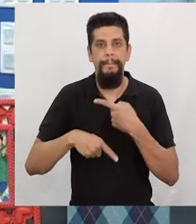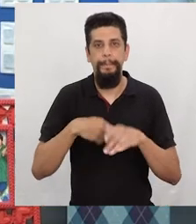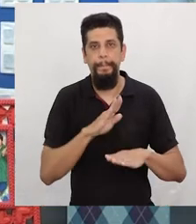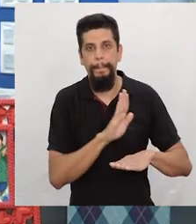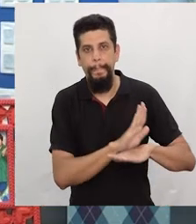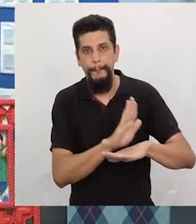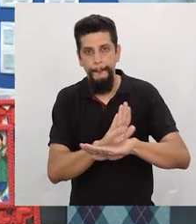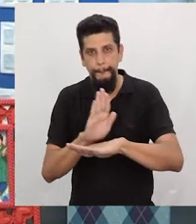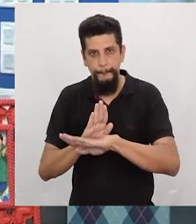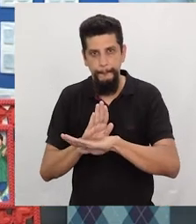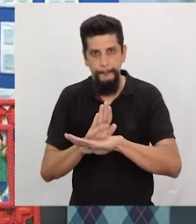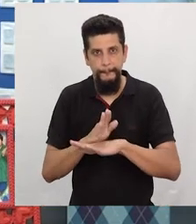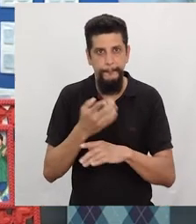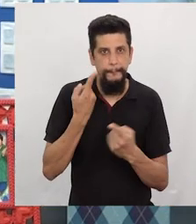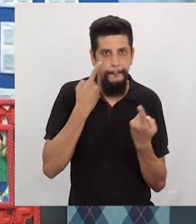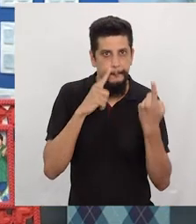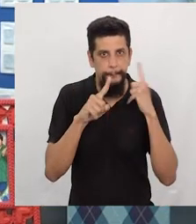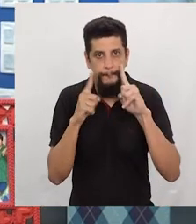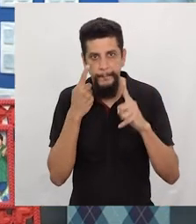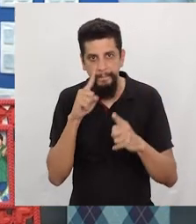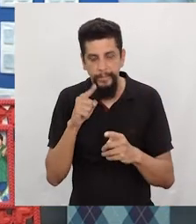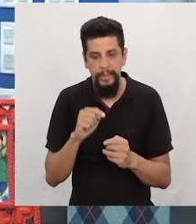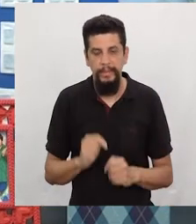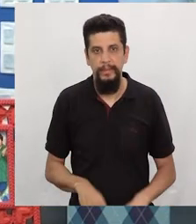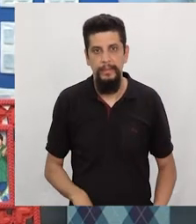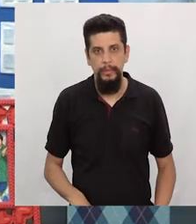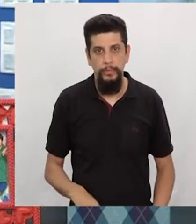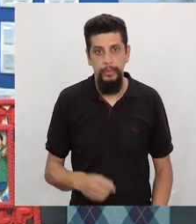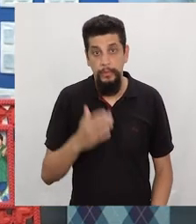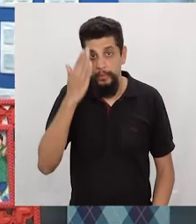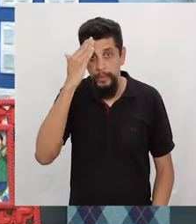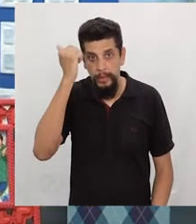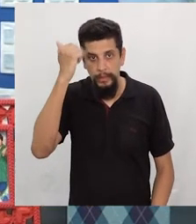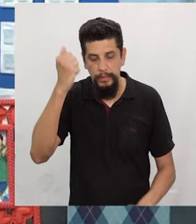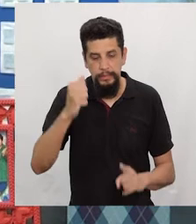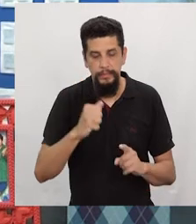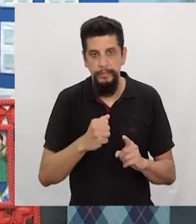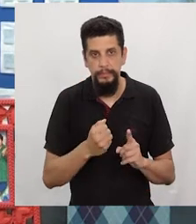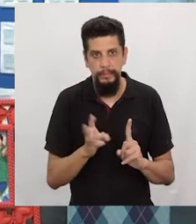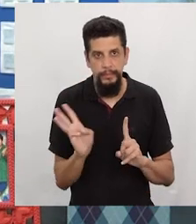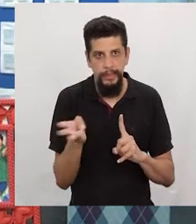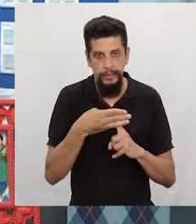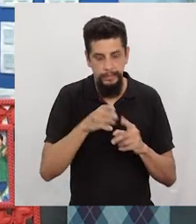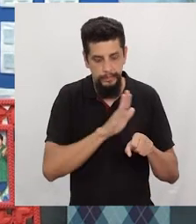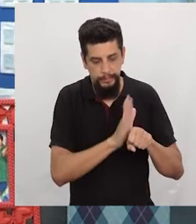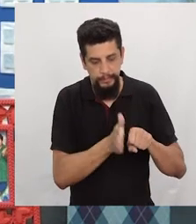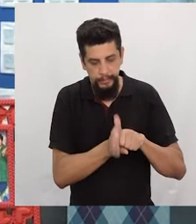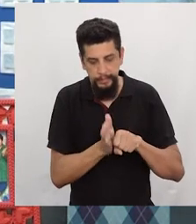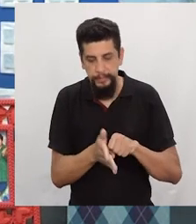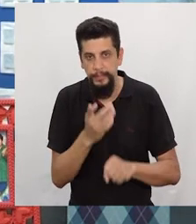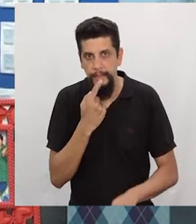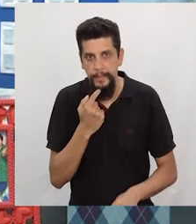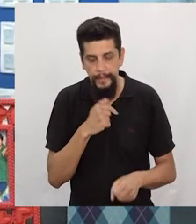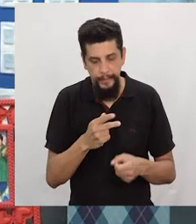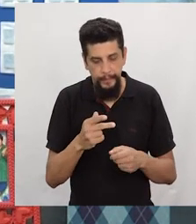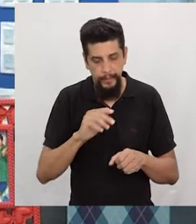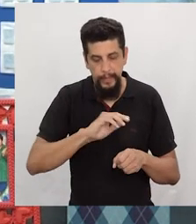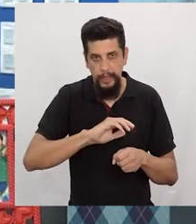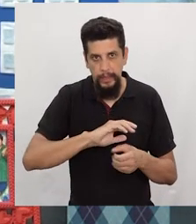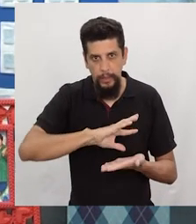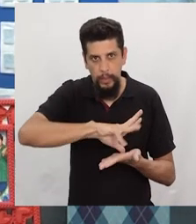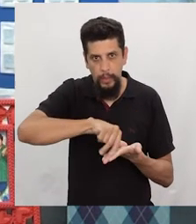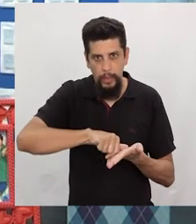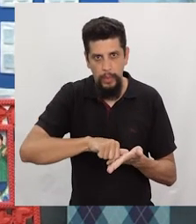Depois de ajudar a desvendar o famoso mistério dos tomates roubados, foi convidado